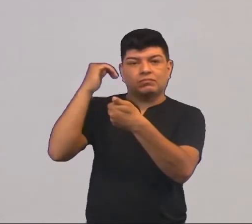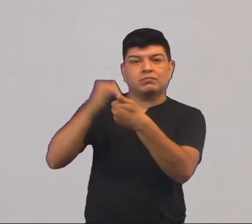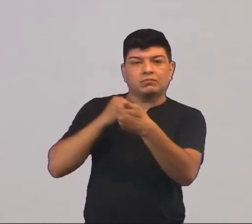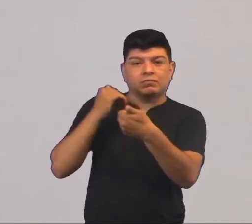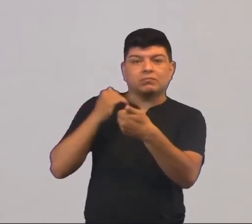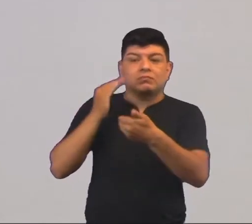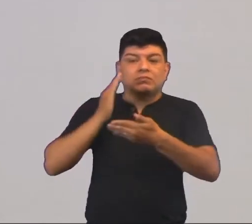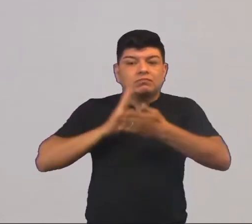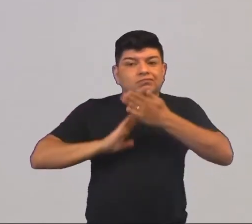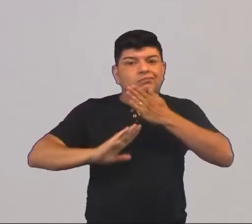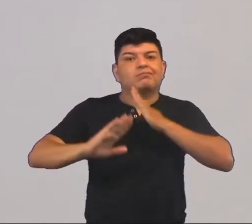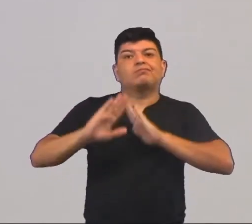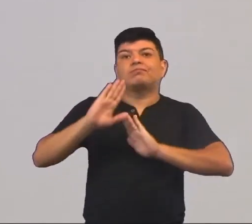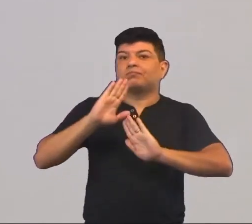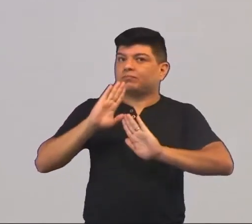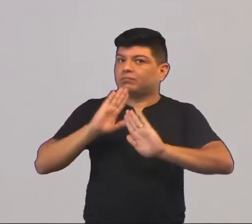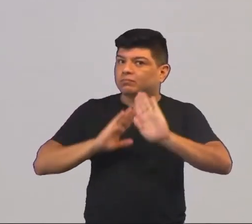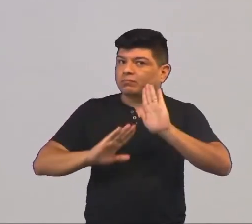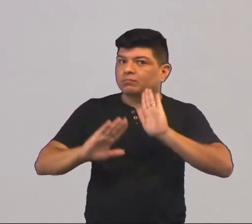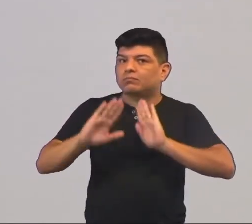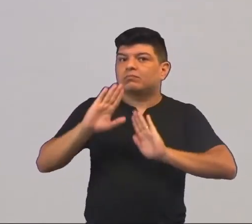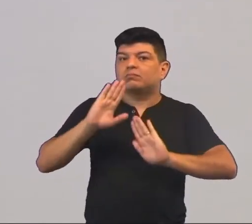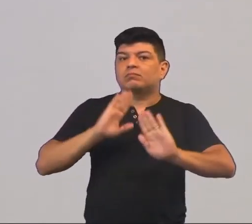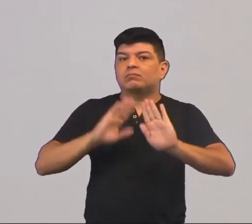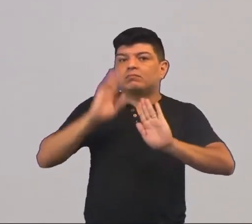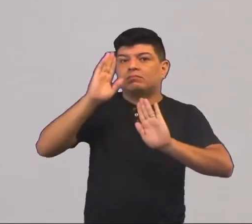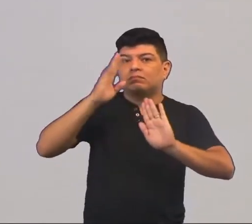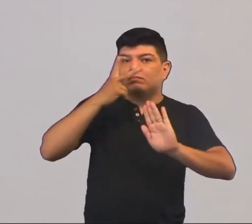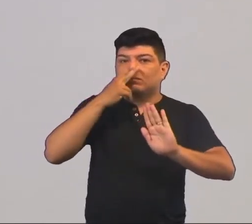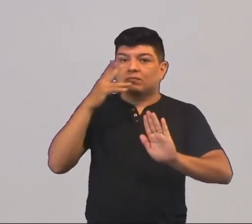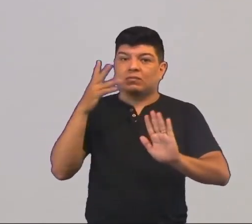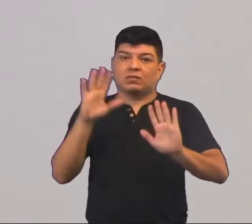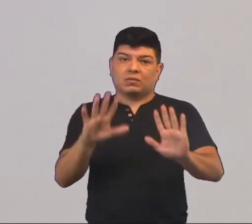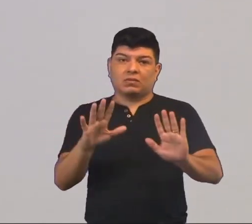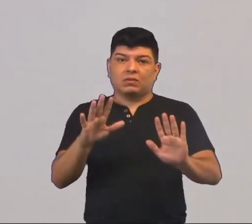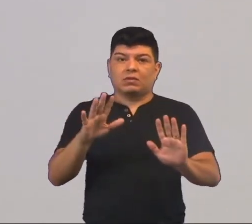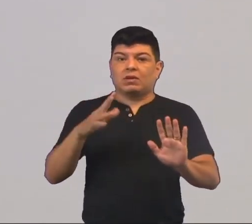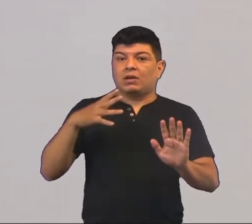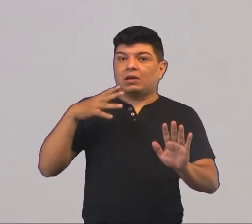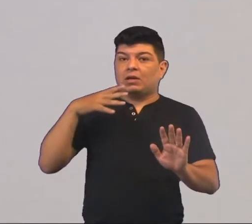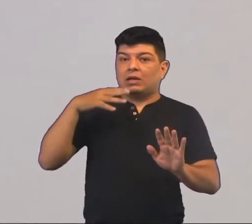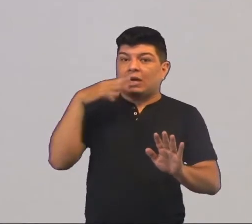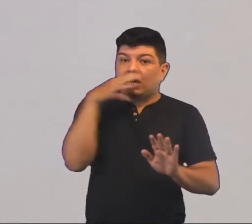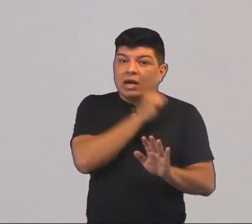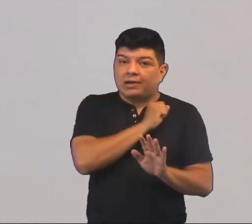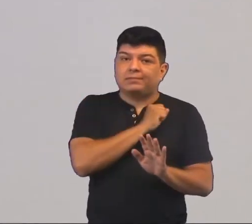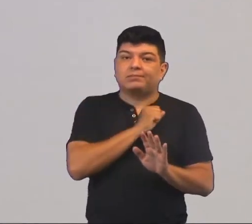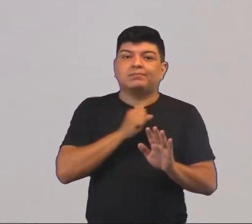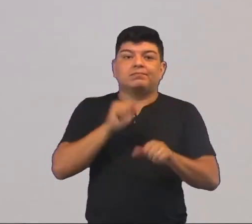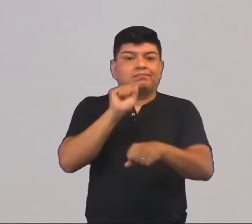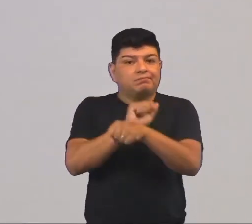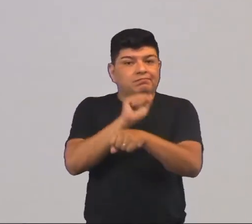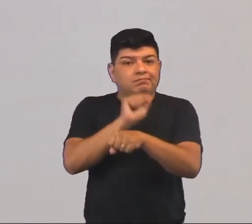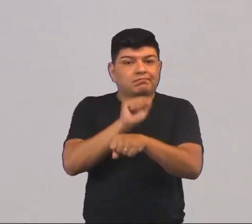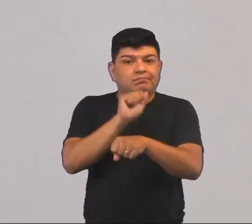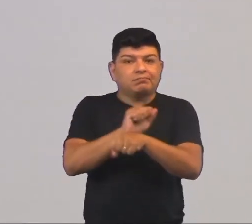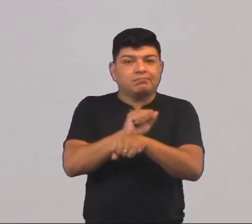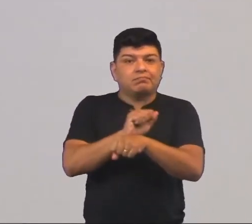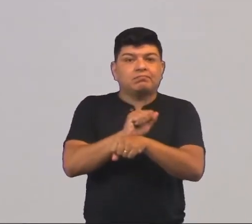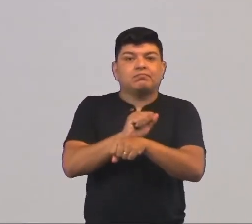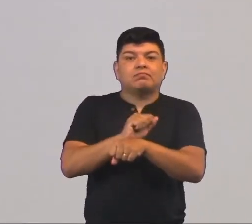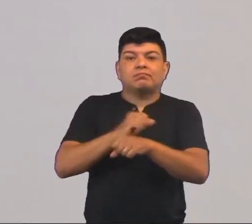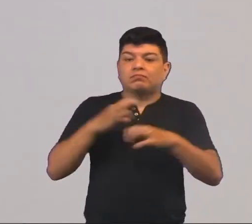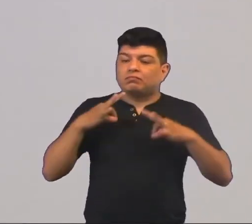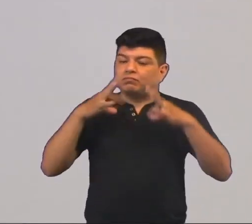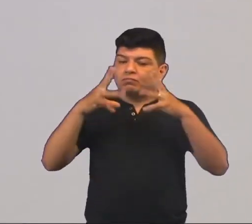para que você tome alguns cuidados, para que você não precipite, não se antecipe, saiba esperar o tempo de